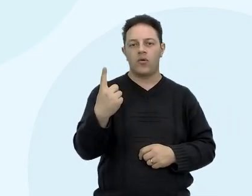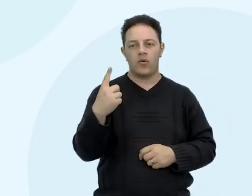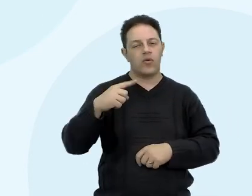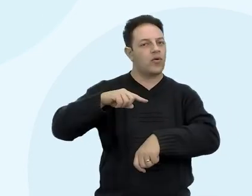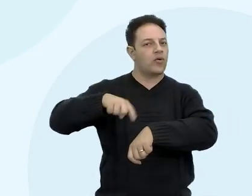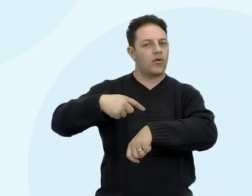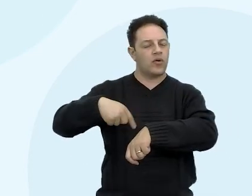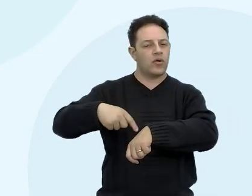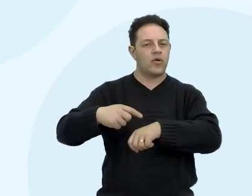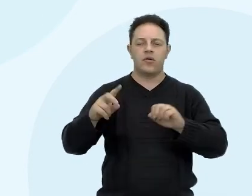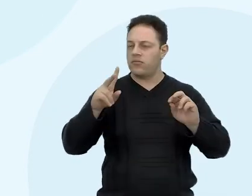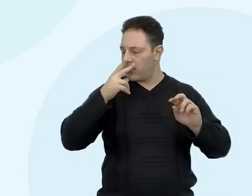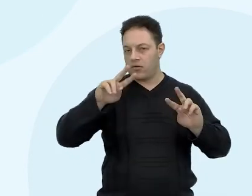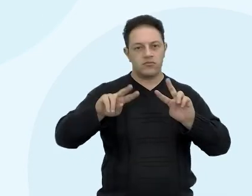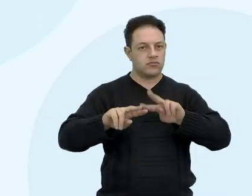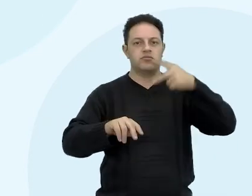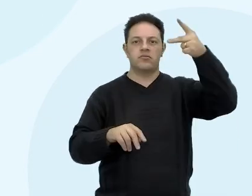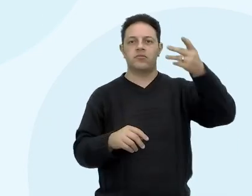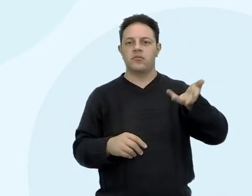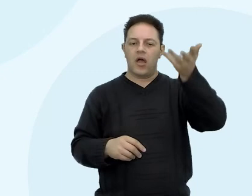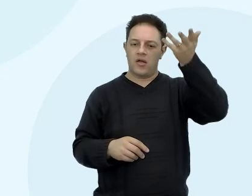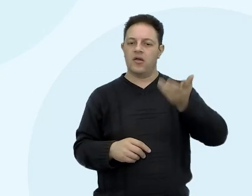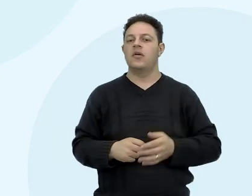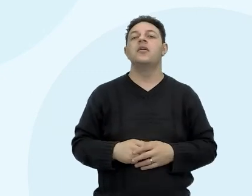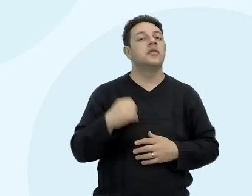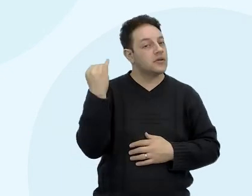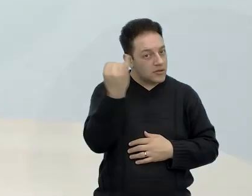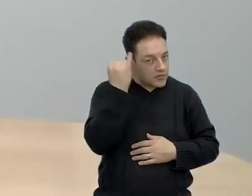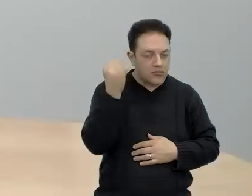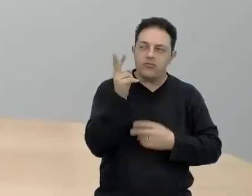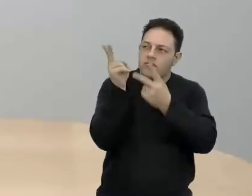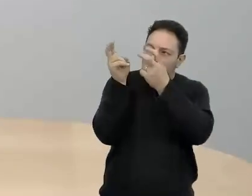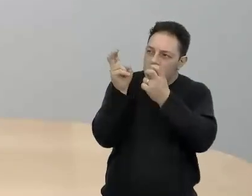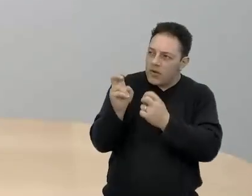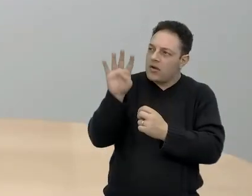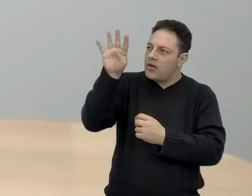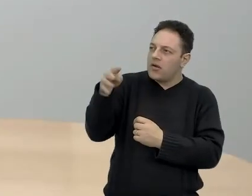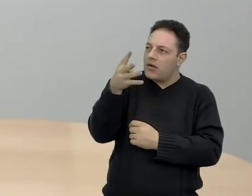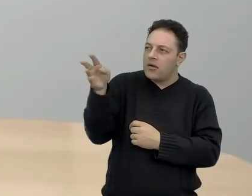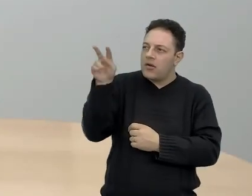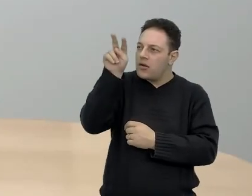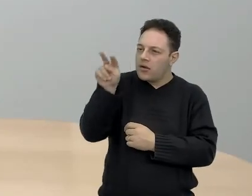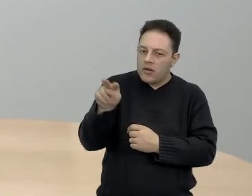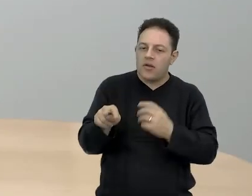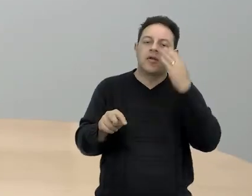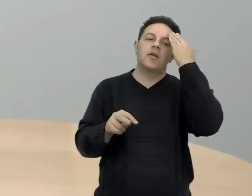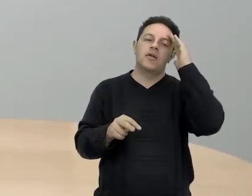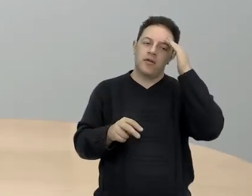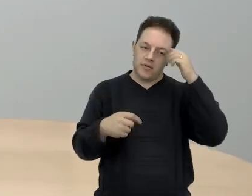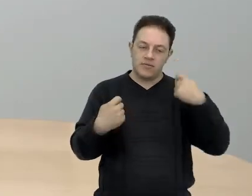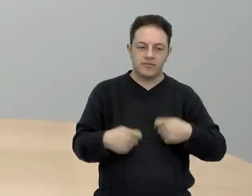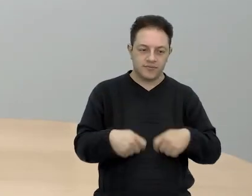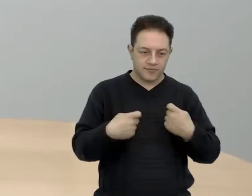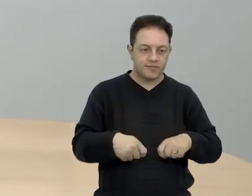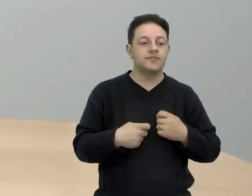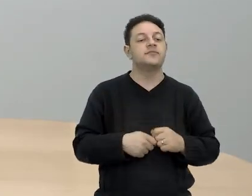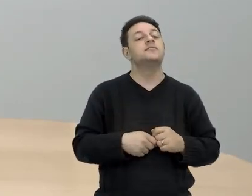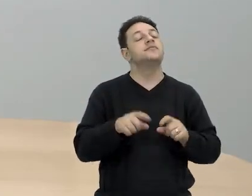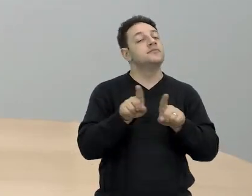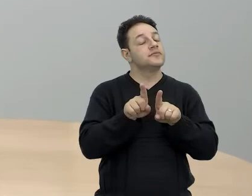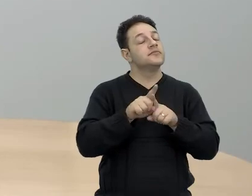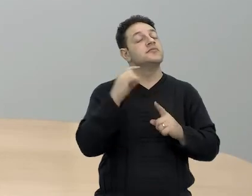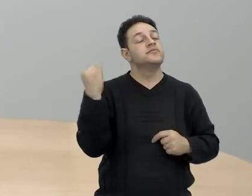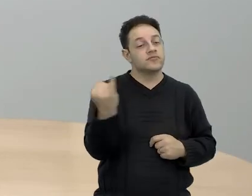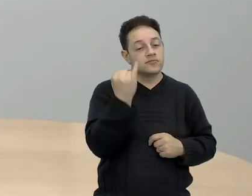481. Então é muito importante saber fazer a leitura aí do gráfico, graficamente falando, e é importante